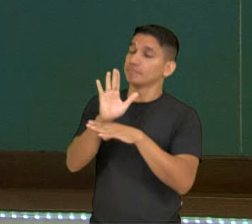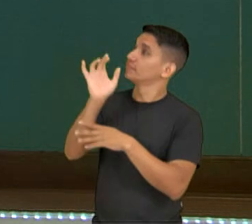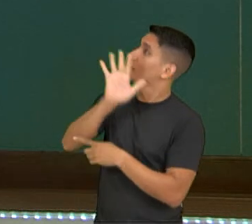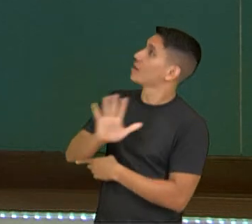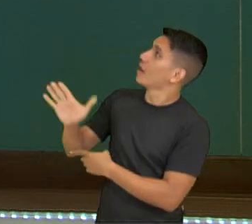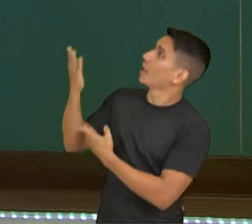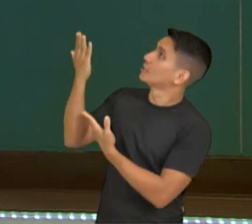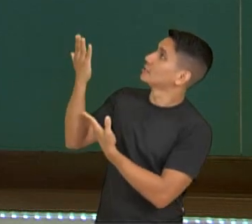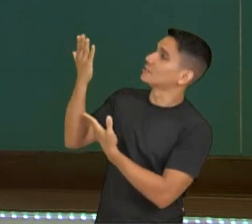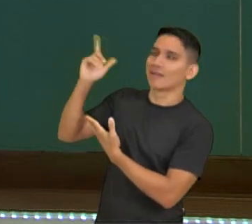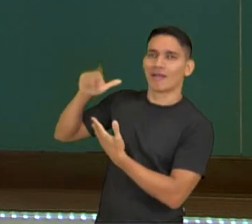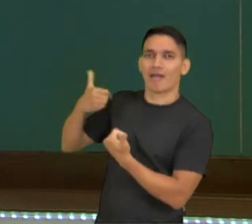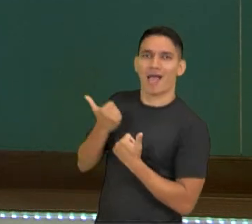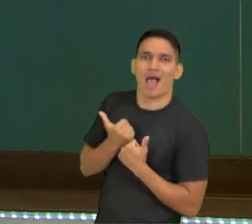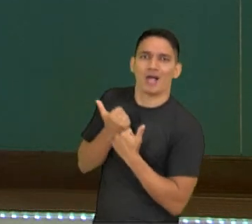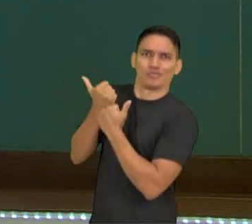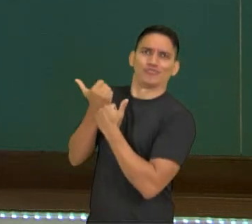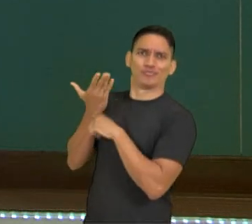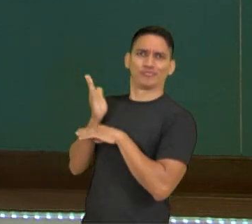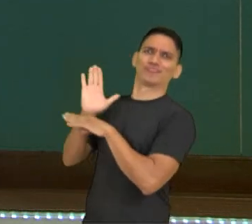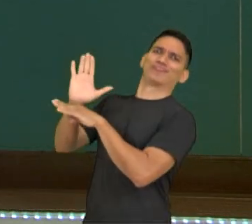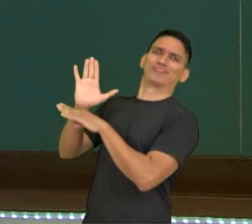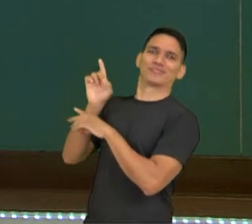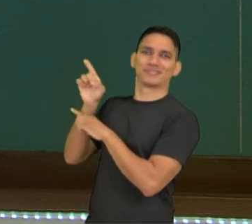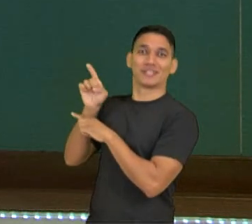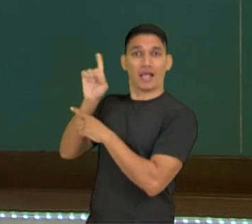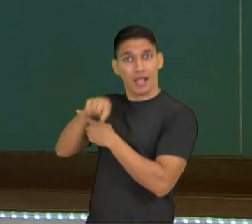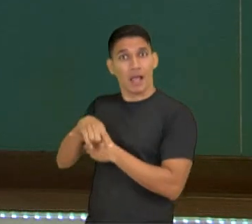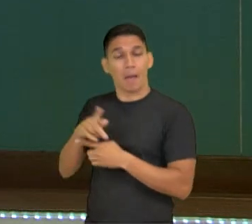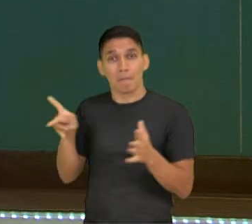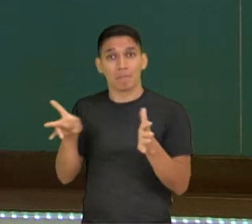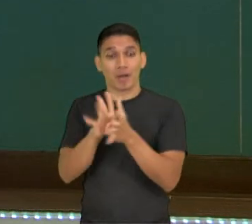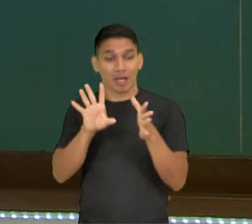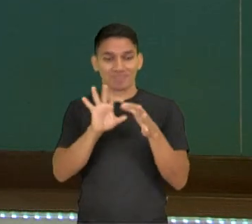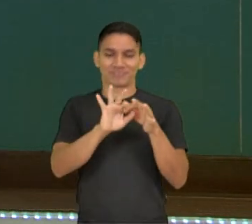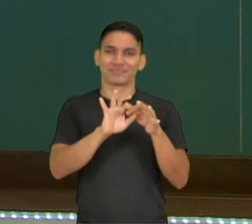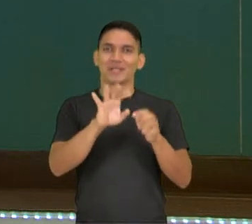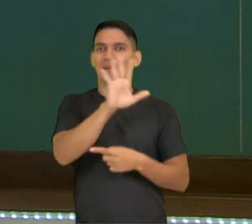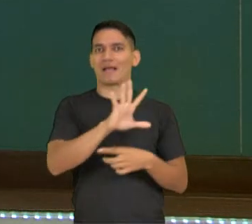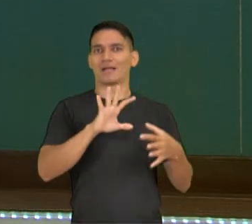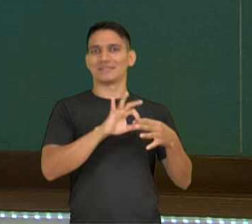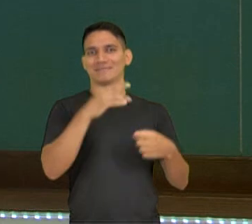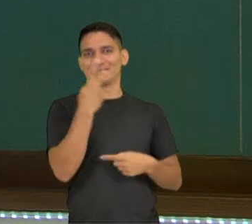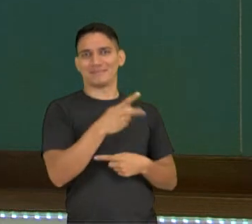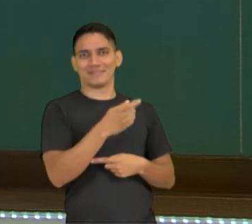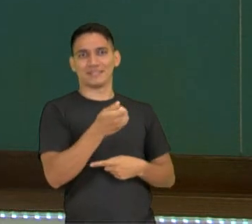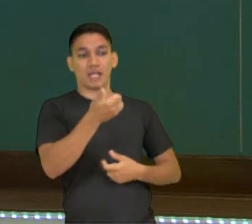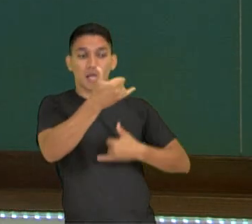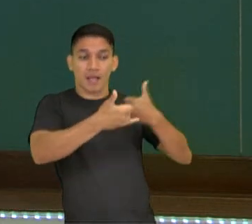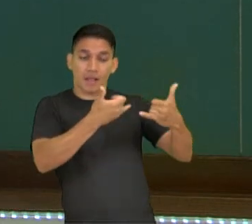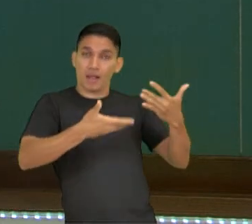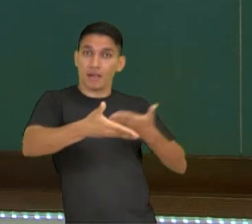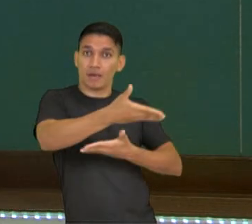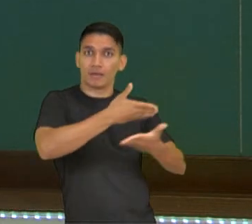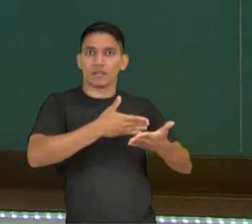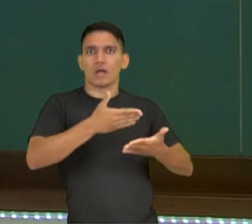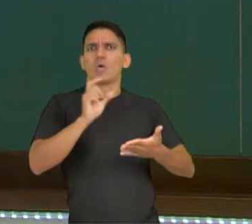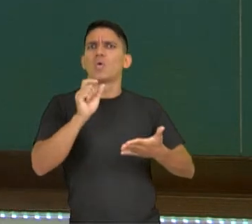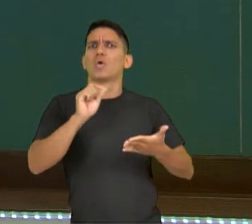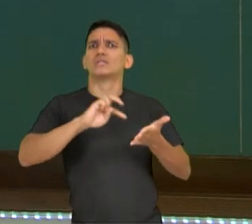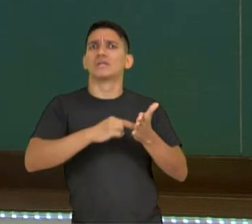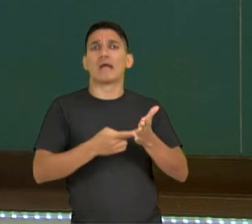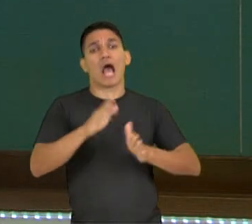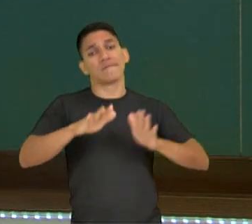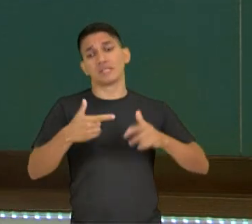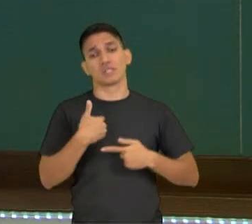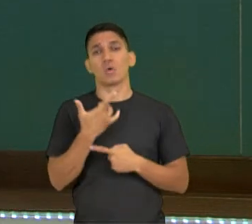um bonequinho, né, levantando o outro. Isso é uma imagem que representa bem os jogos cooperativos, que é o cooperar. Às vezes eu não consigo fazer, mas eu vou